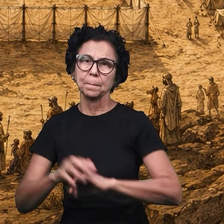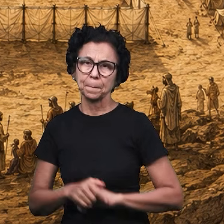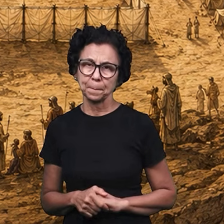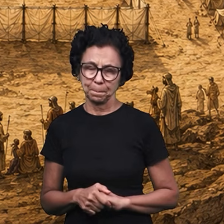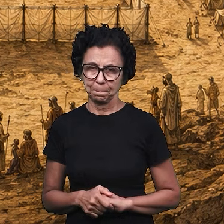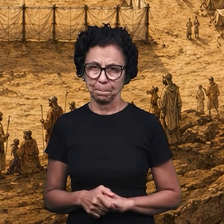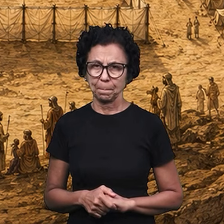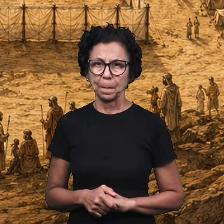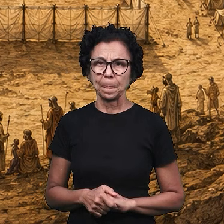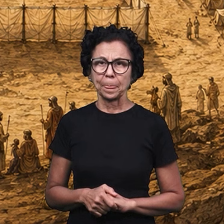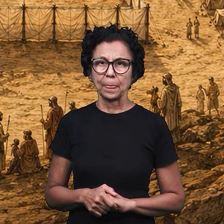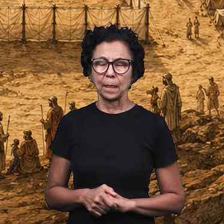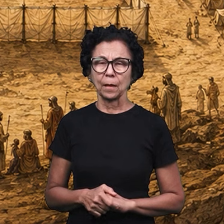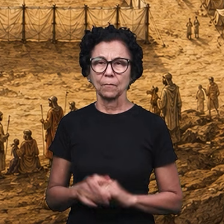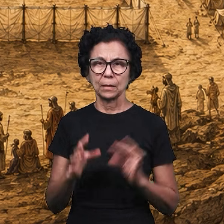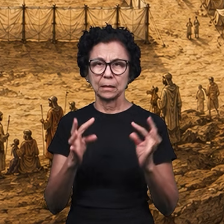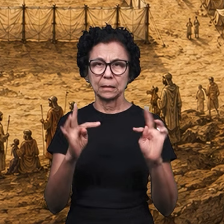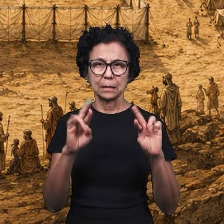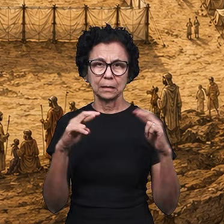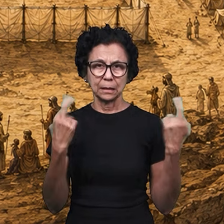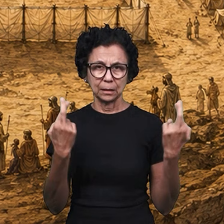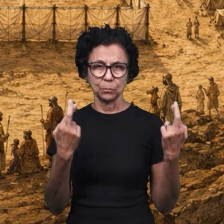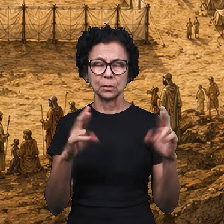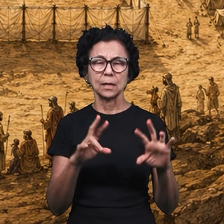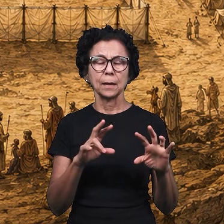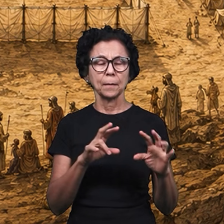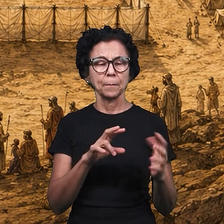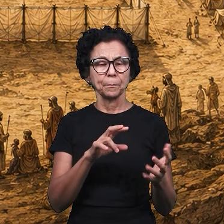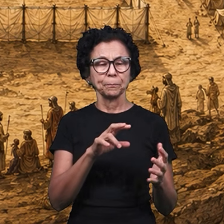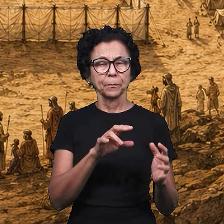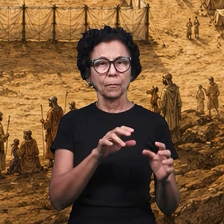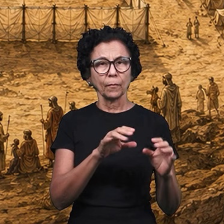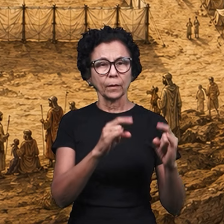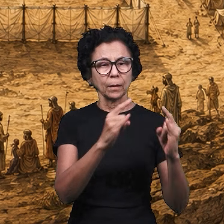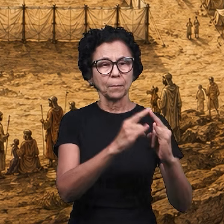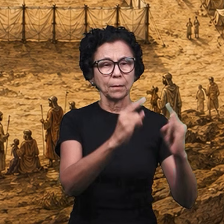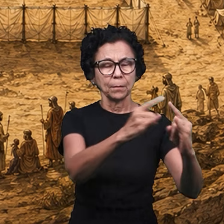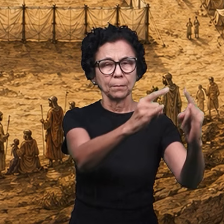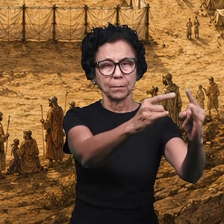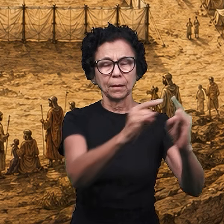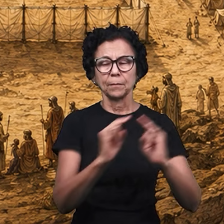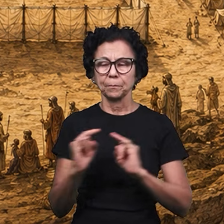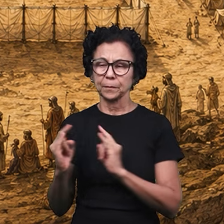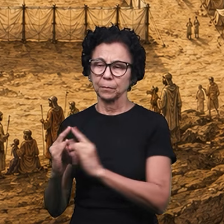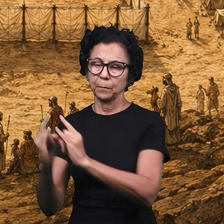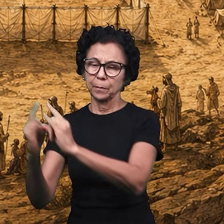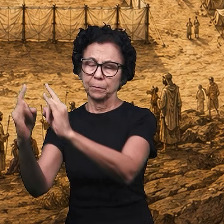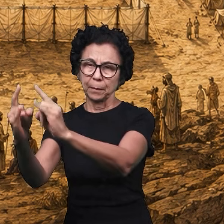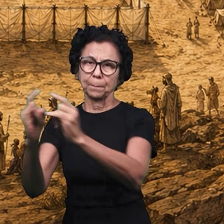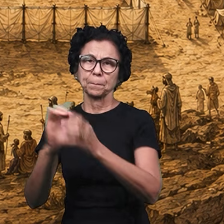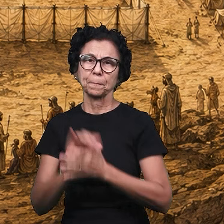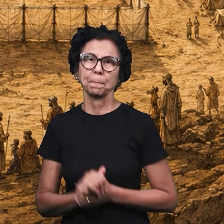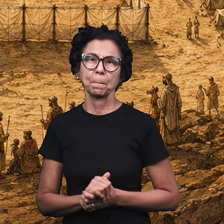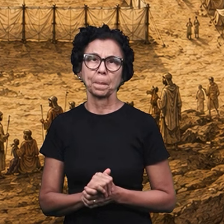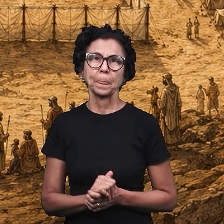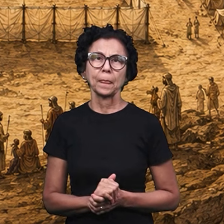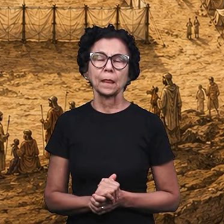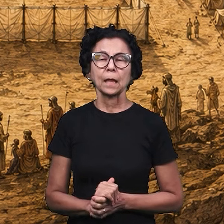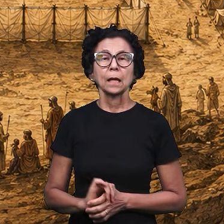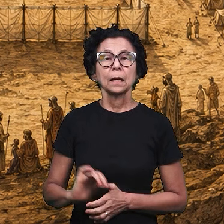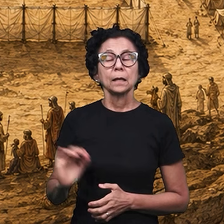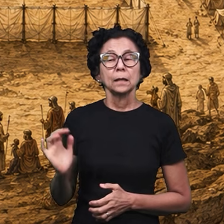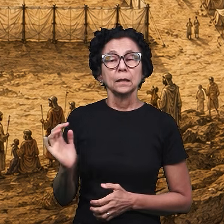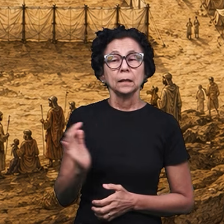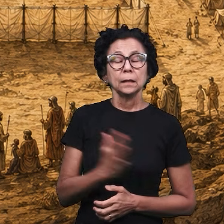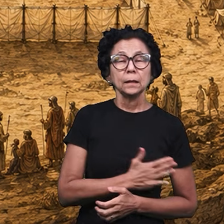isso, o tabernáculo no centro. E nós podemos dizer também que em Jerusalém, o centro de Jerusalém